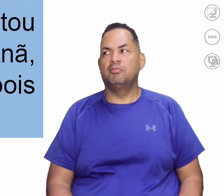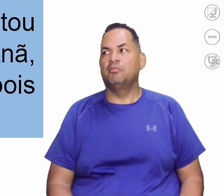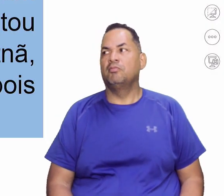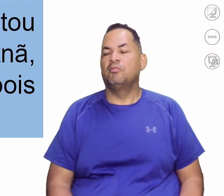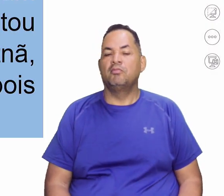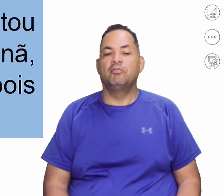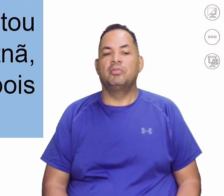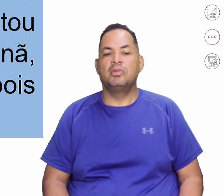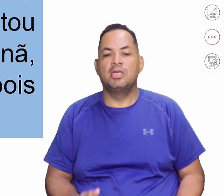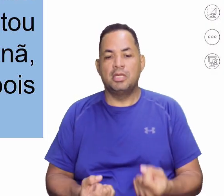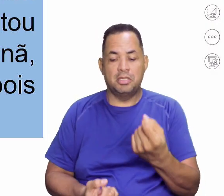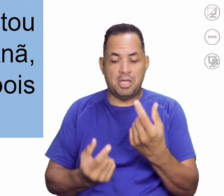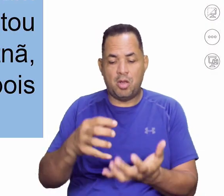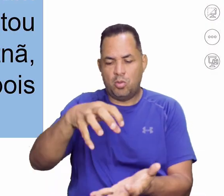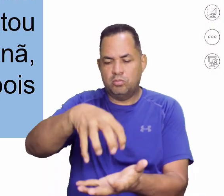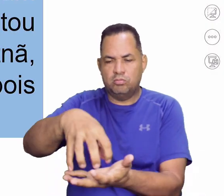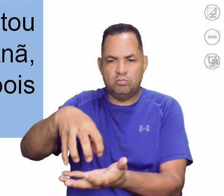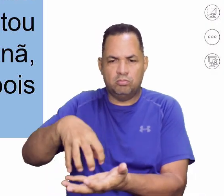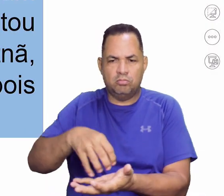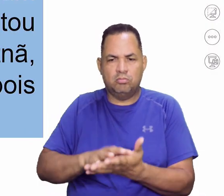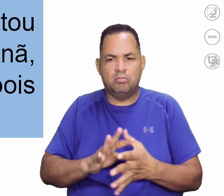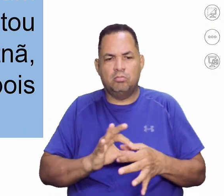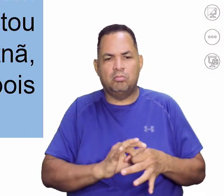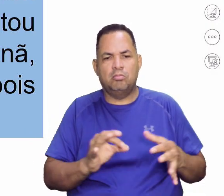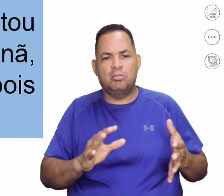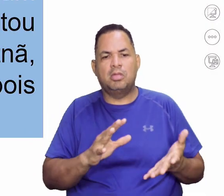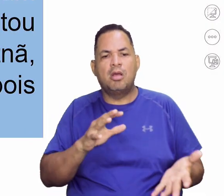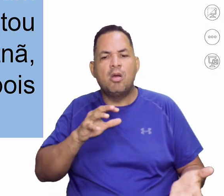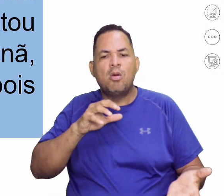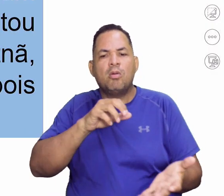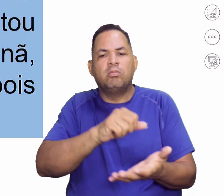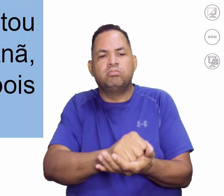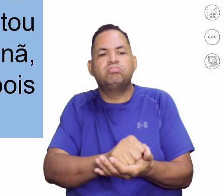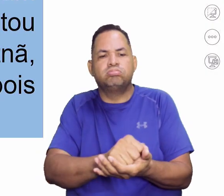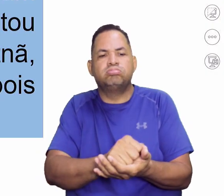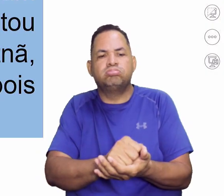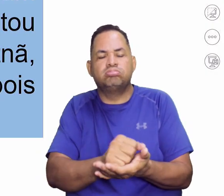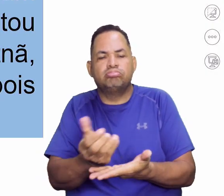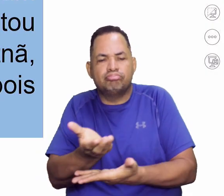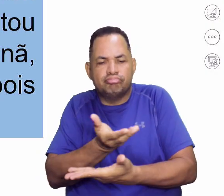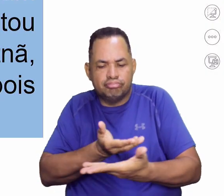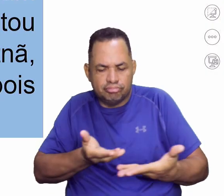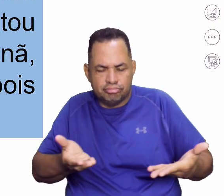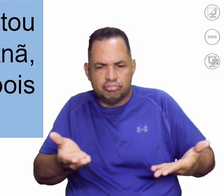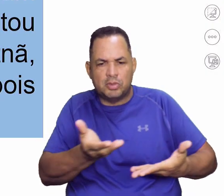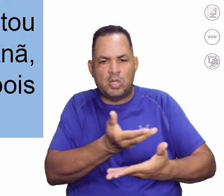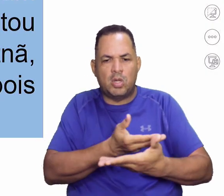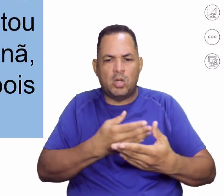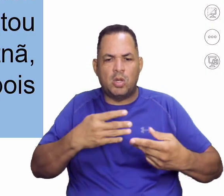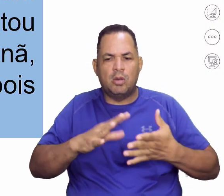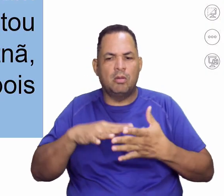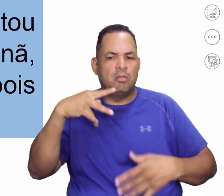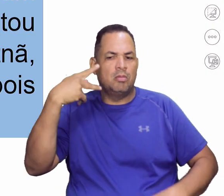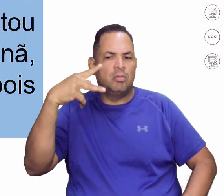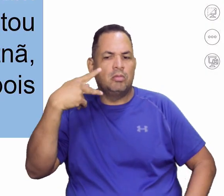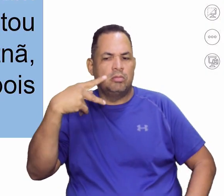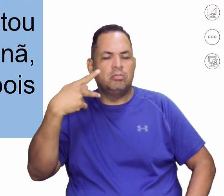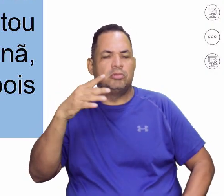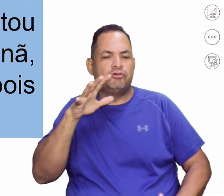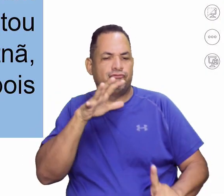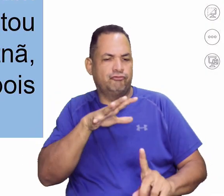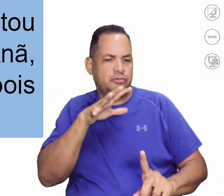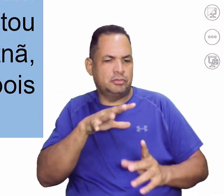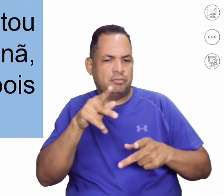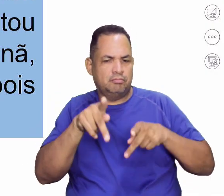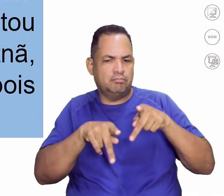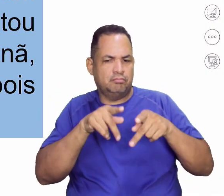Em alguns territórios, a independência foi conquistada por meio de negociações políticas e pressão popular.